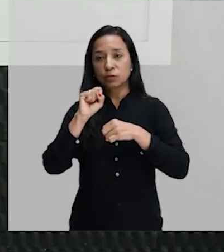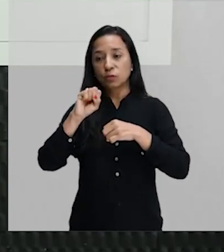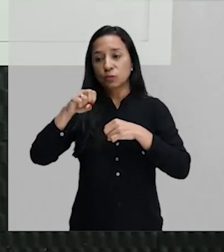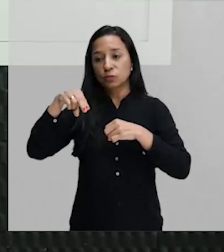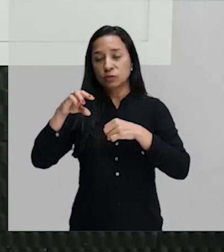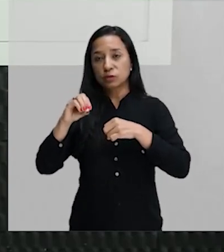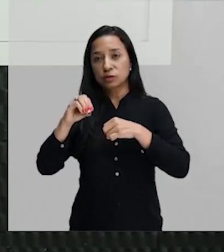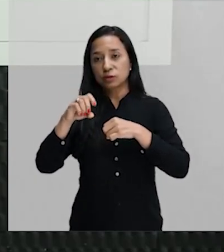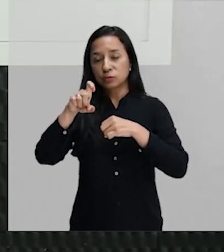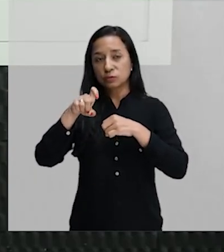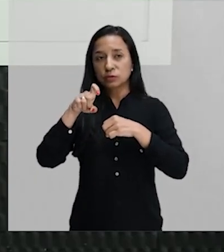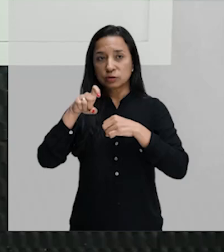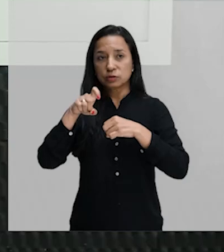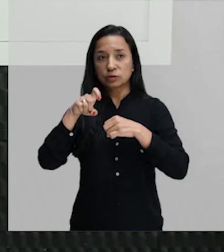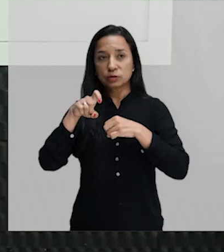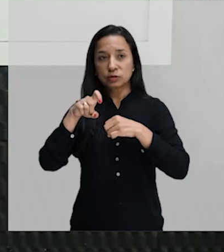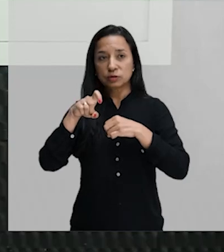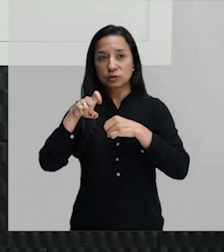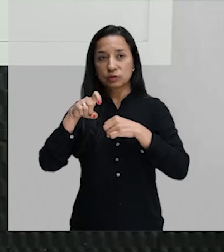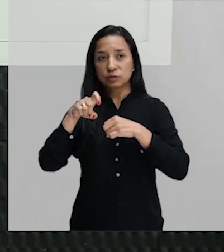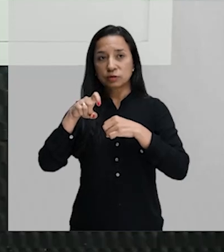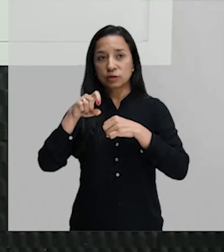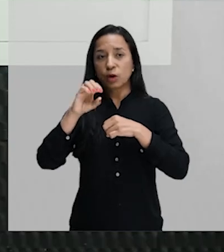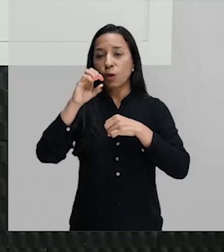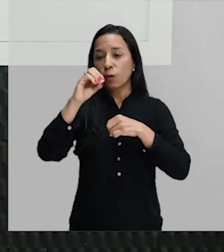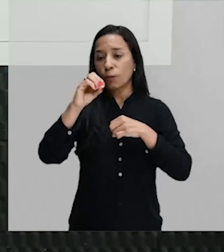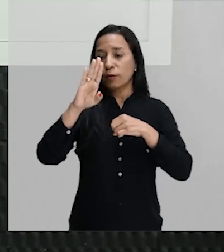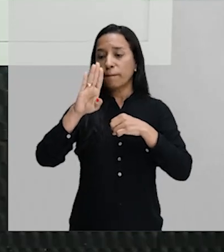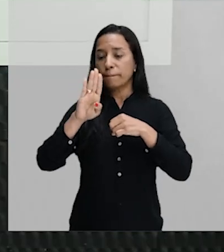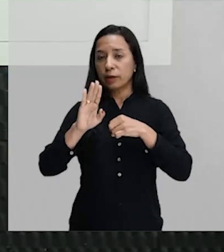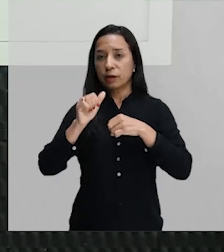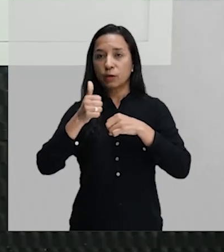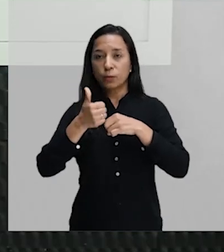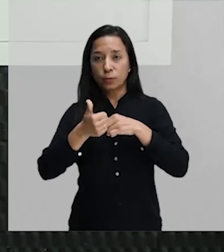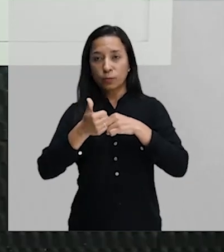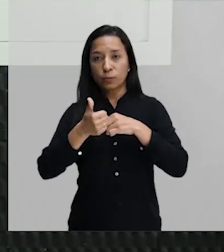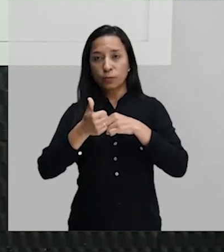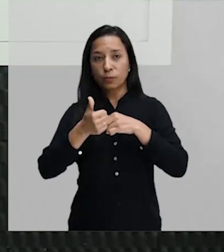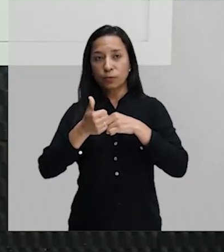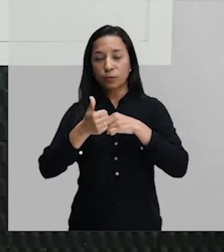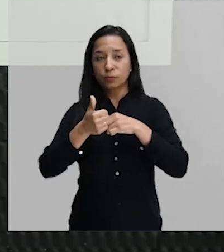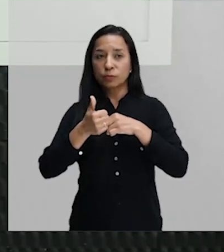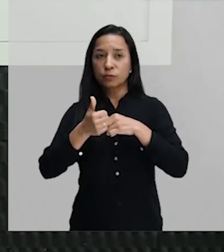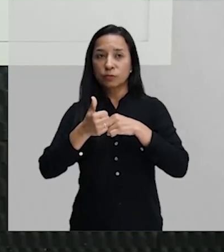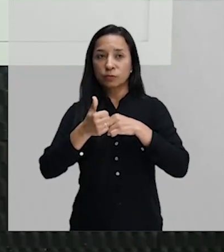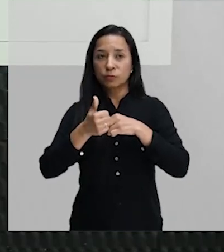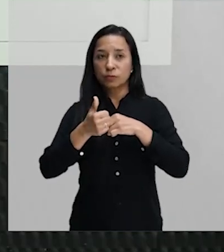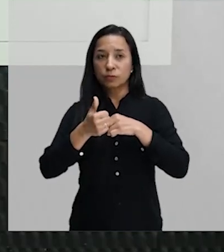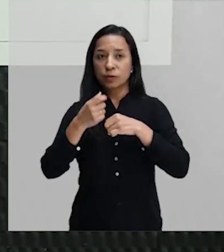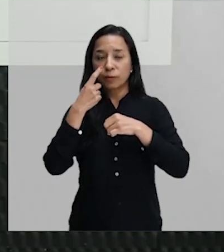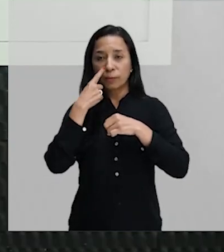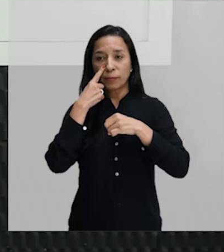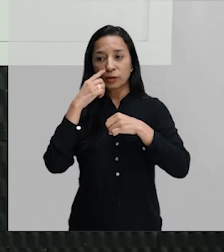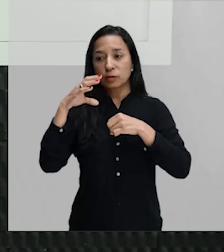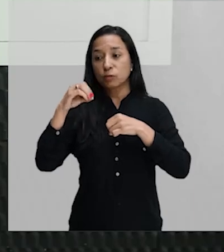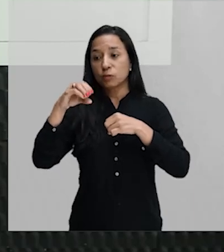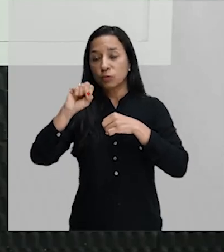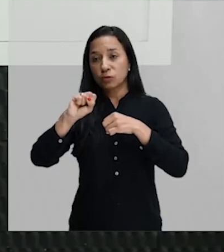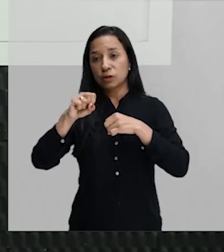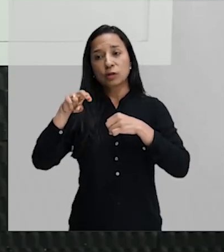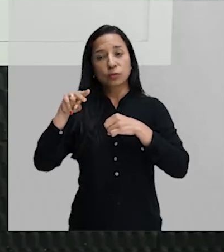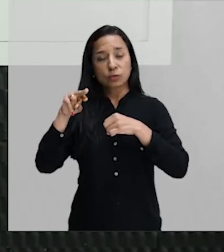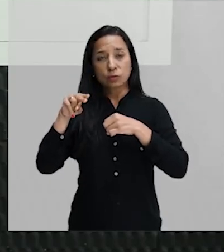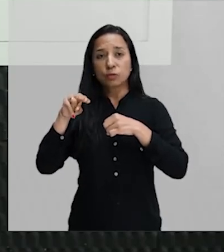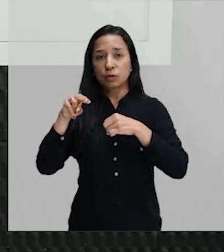B1. E o seno de C é de O para C1. Agora, você percebe que o cosseno vai ser o mesmo.